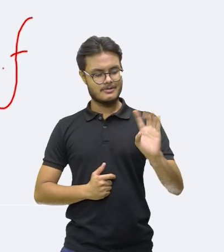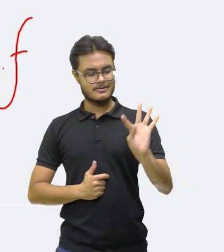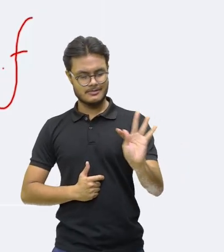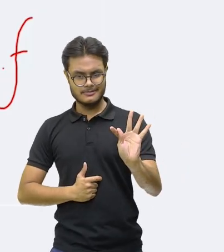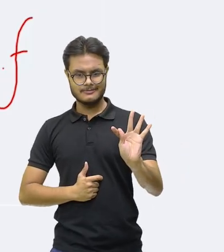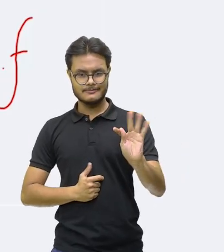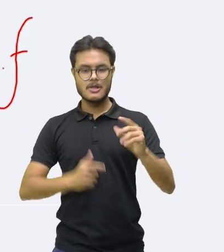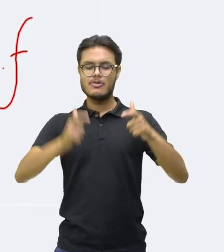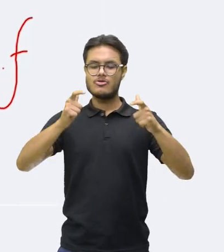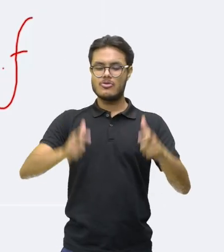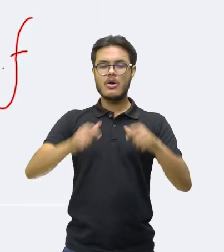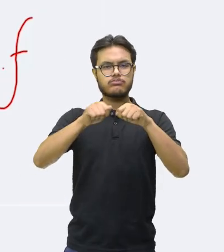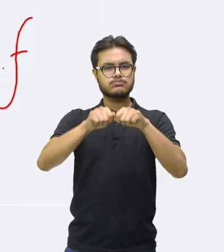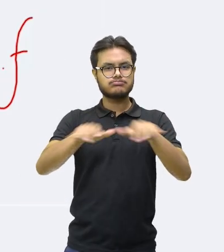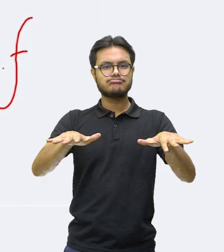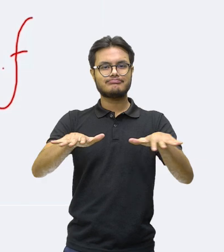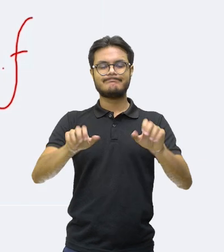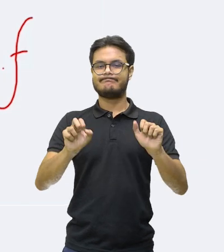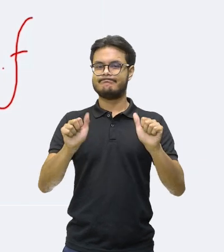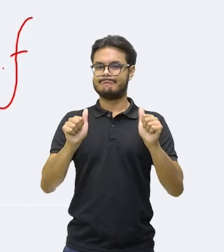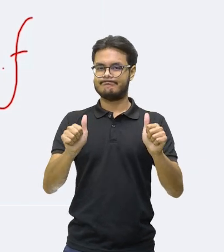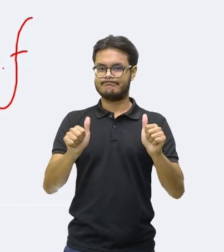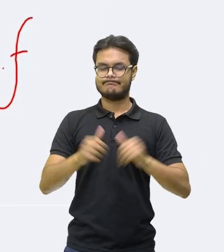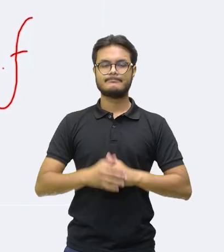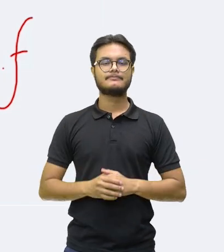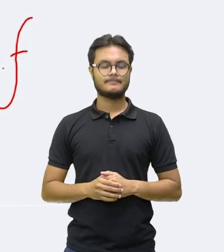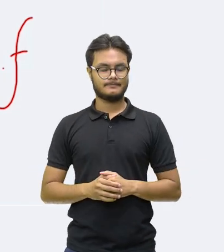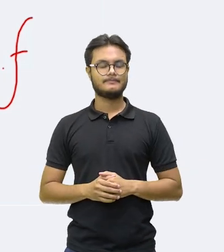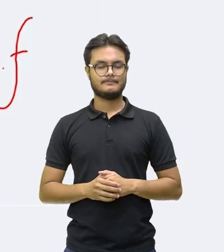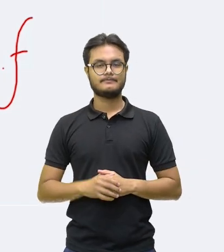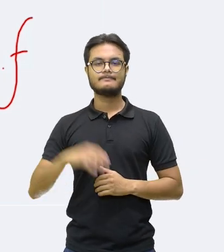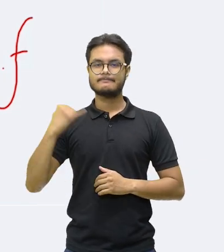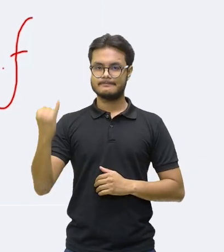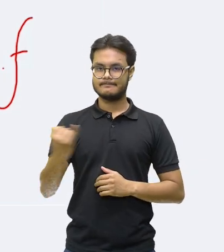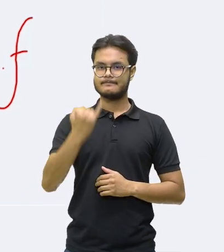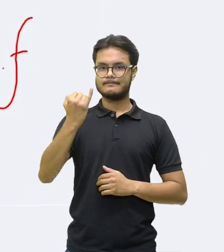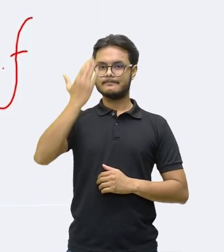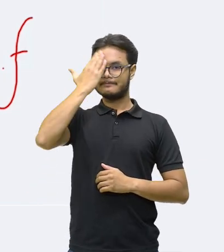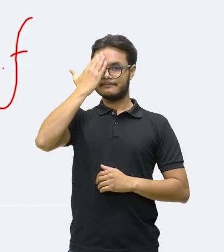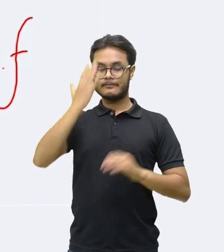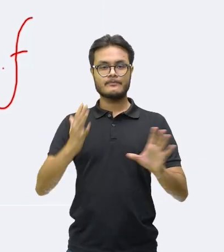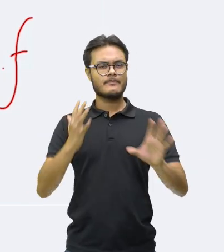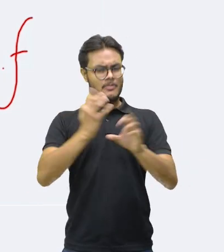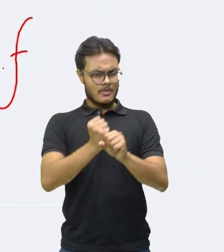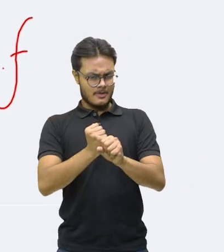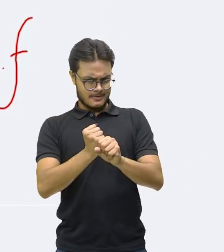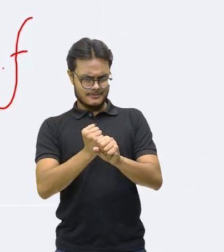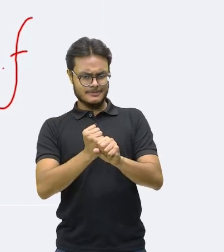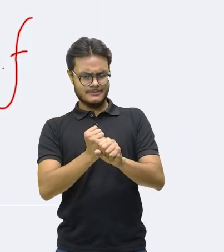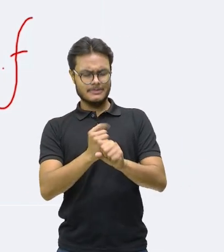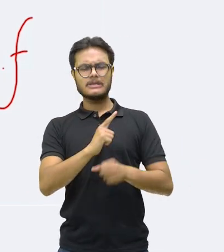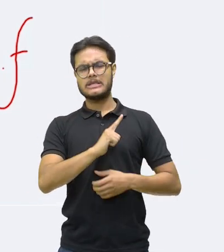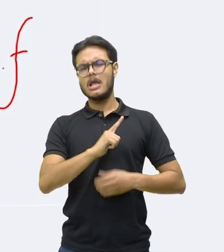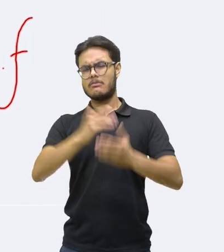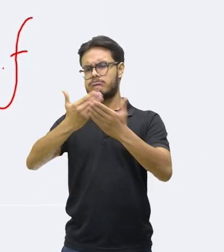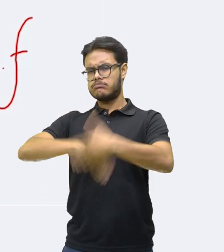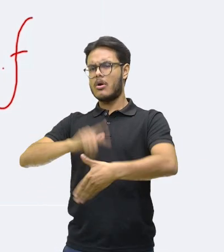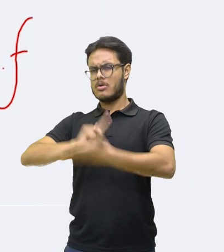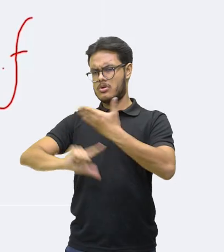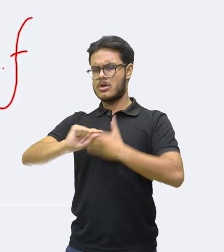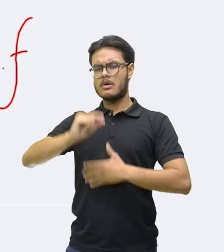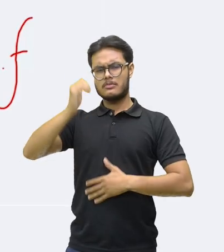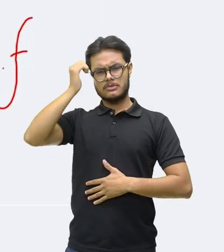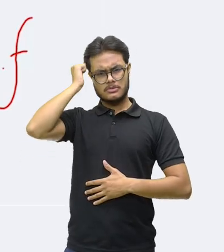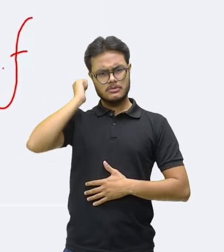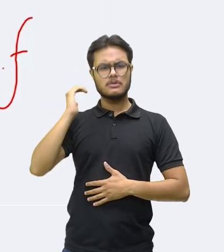espaço que ele percorre e dividir por quem? Dividir pelo tempo, tá? Isso é importante para os cálculos que você vai fazer. Isso já foi cobrado em prova da OEA. Isso é